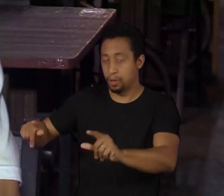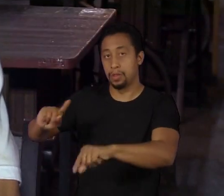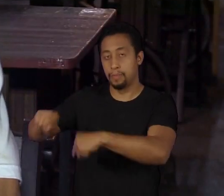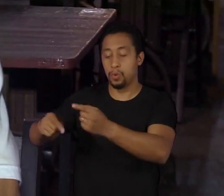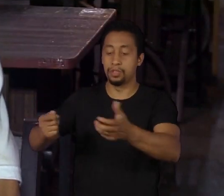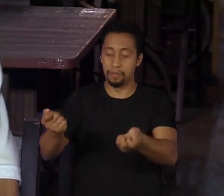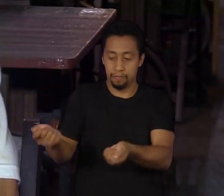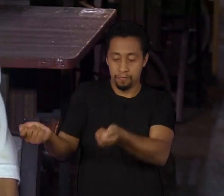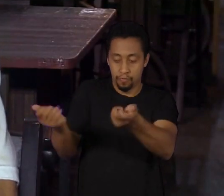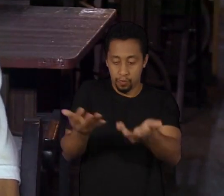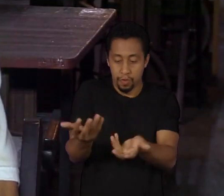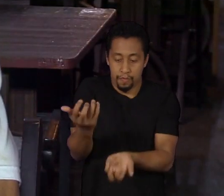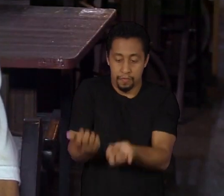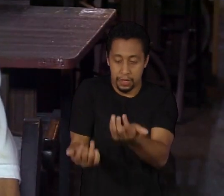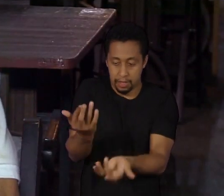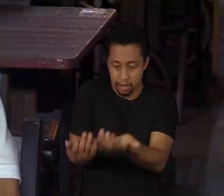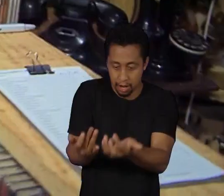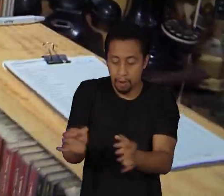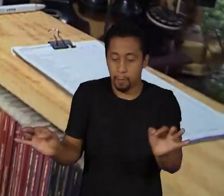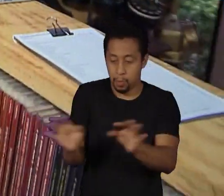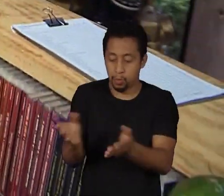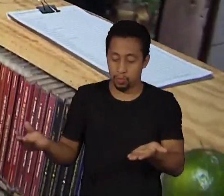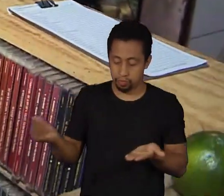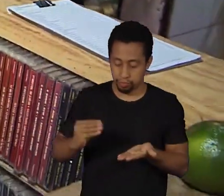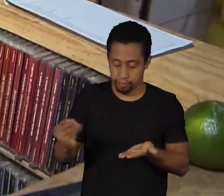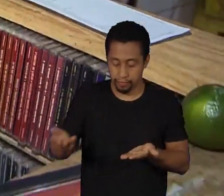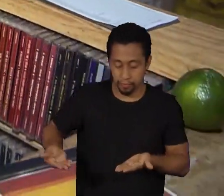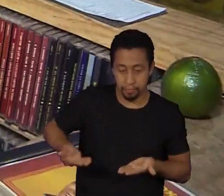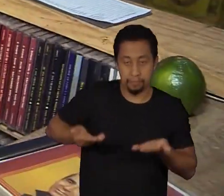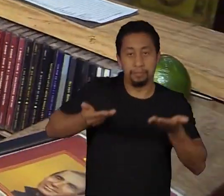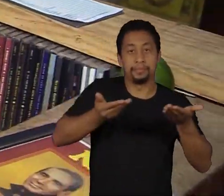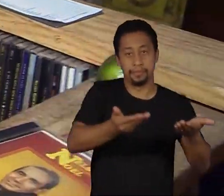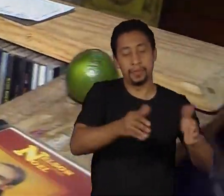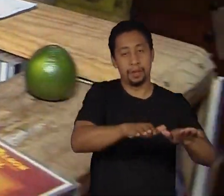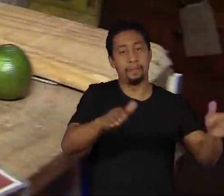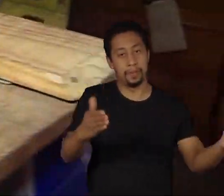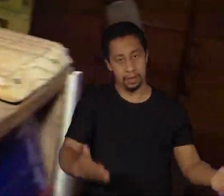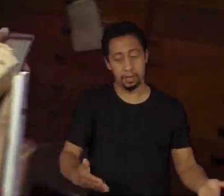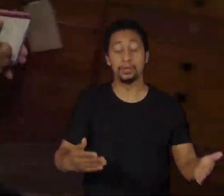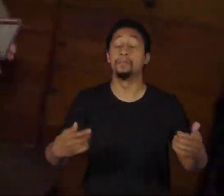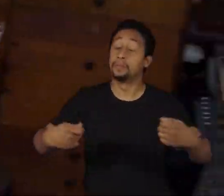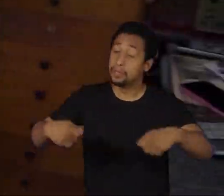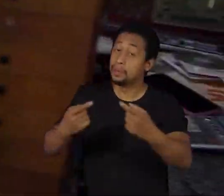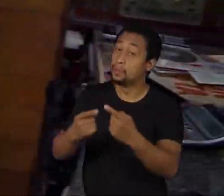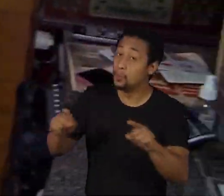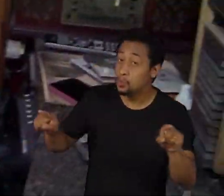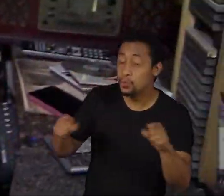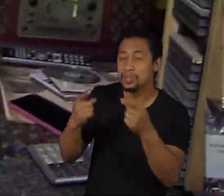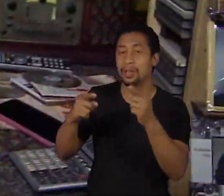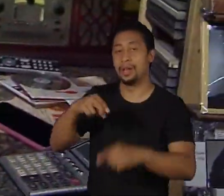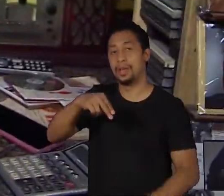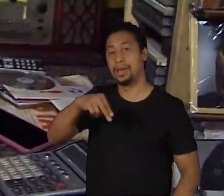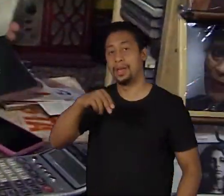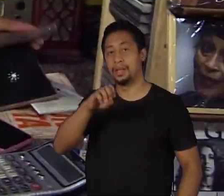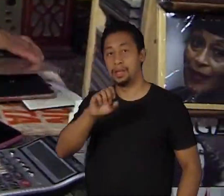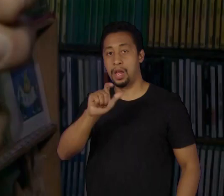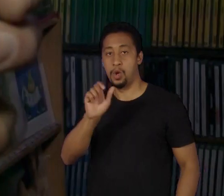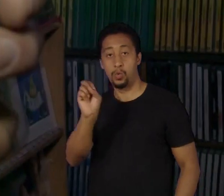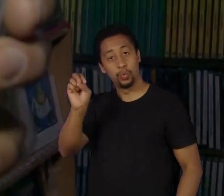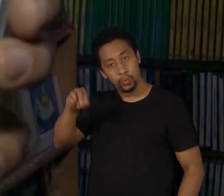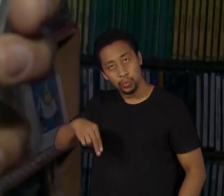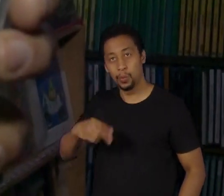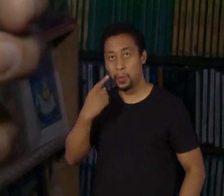prato perfeito, a música tem que existir, Nelson Gonçalves. Naquela mesa ele